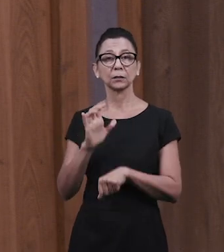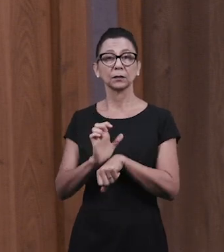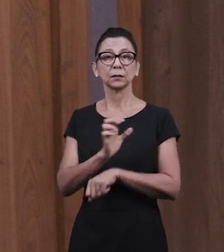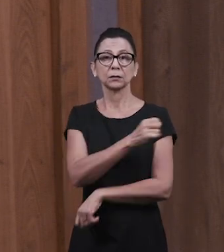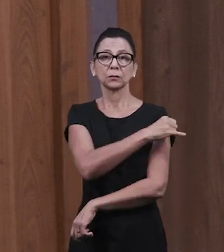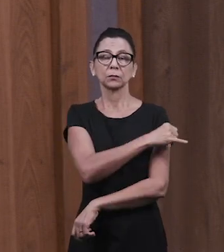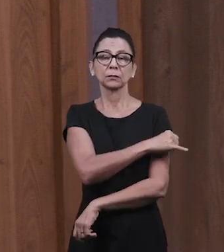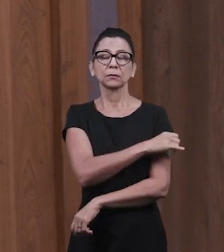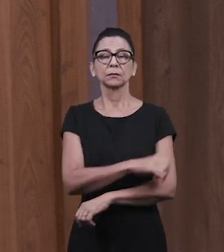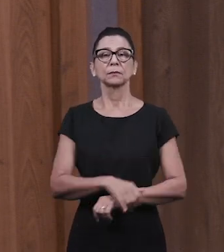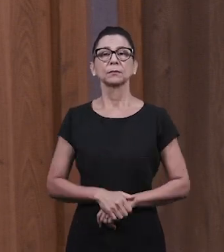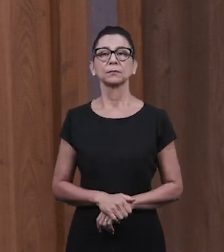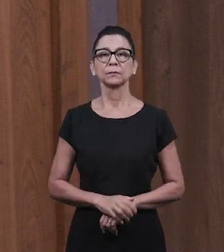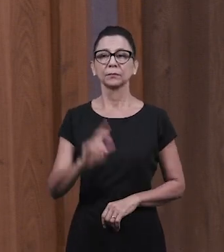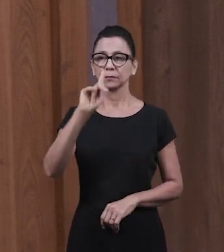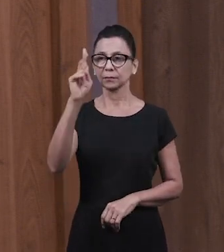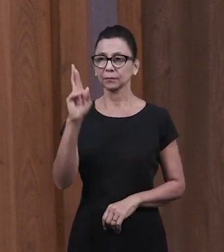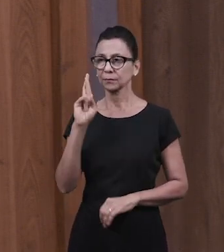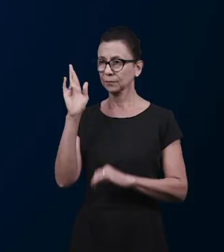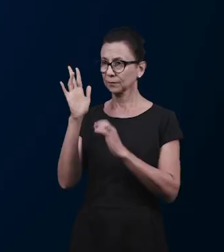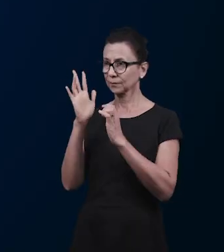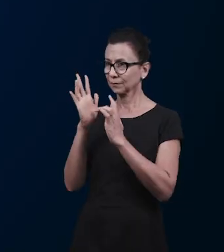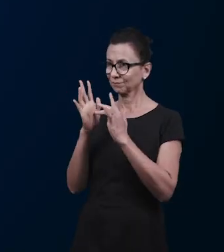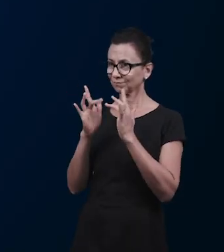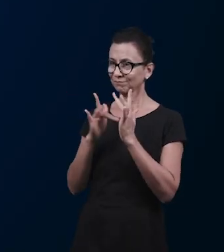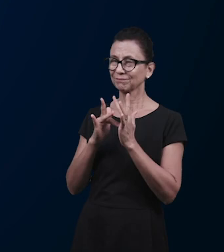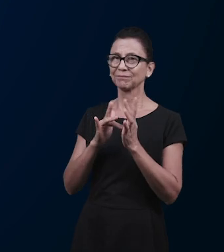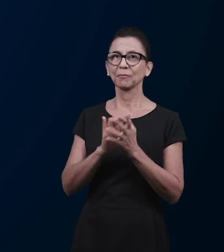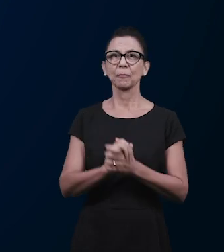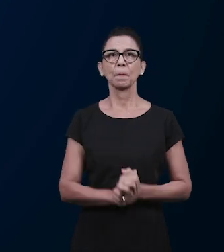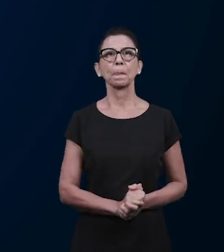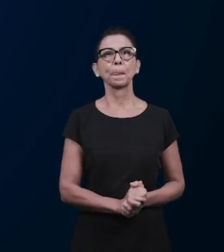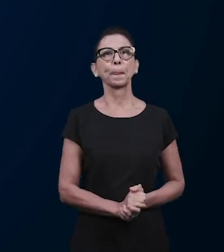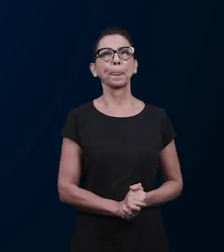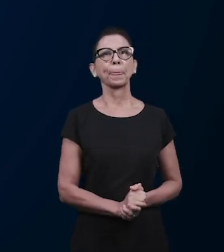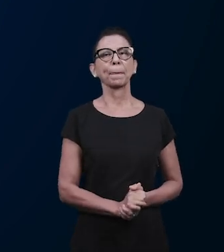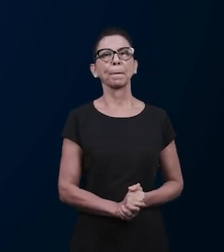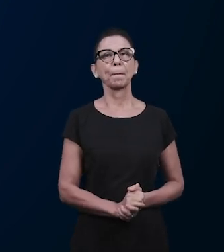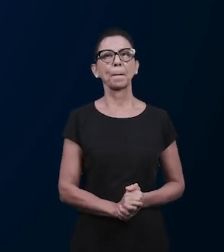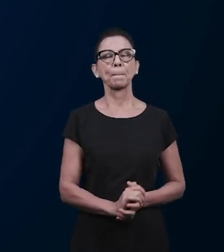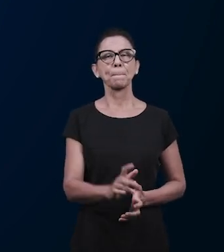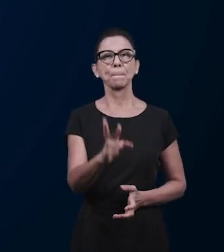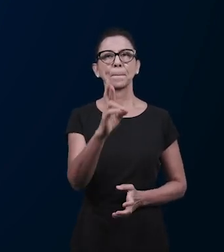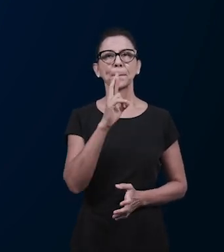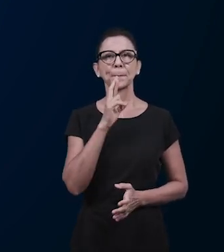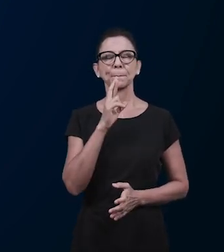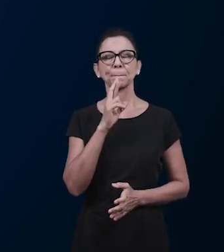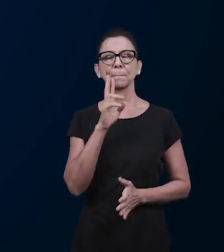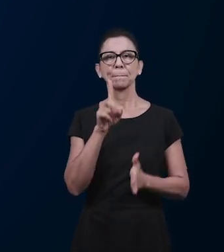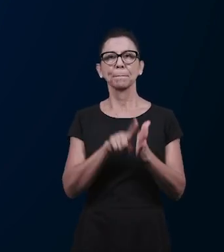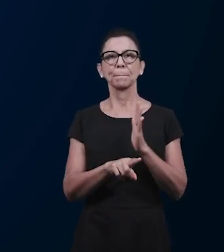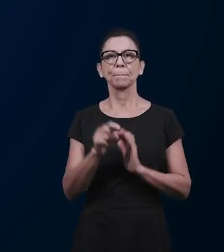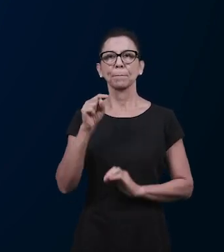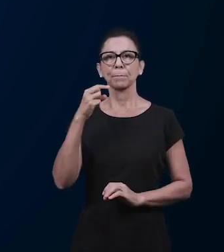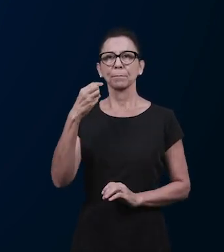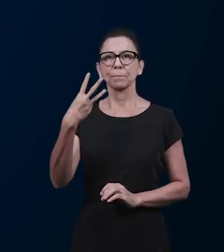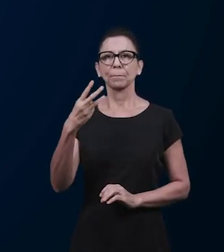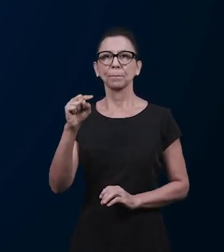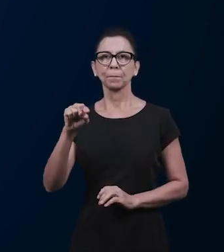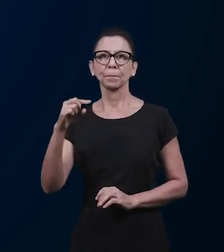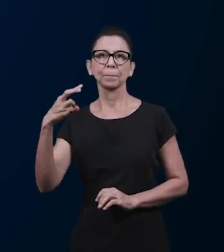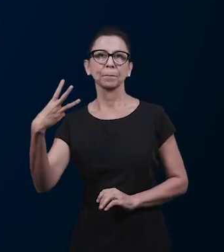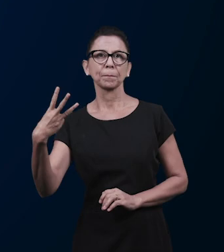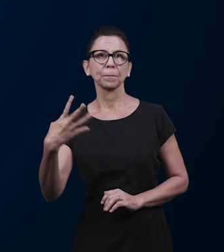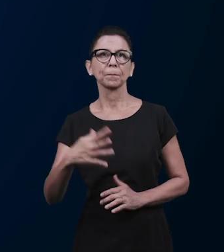Rio de Janeiro. A paz do Senhor, Tiago. A paz do Senhor. A resposta da pergunta